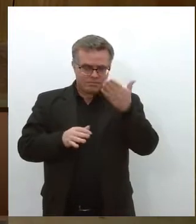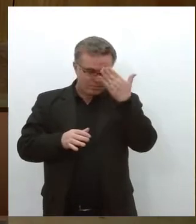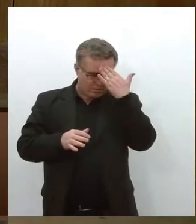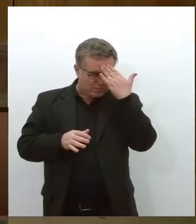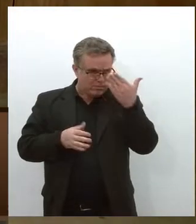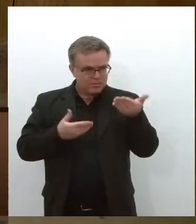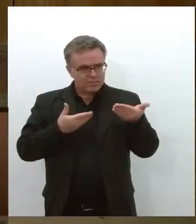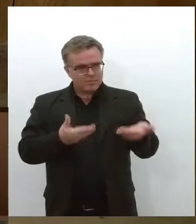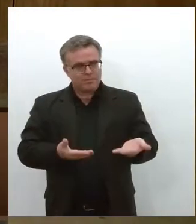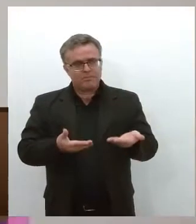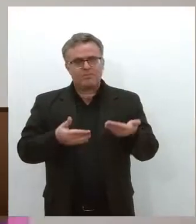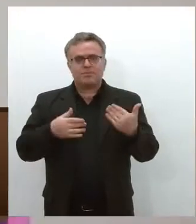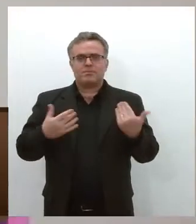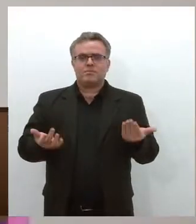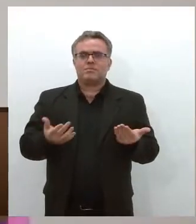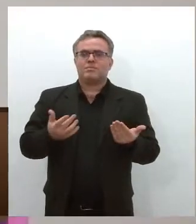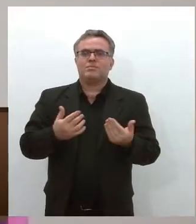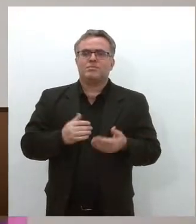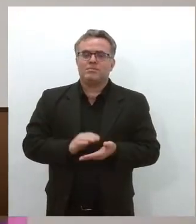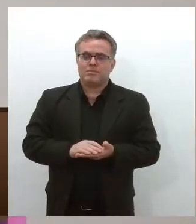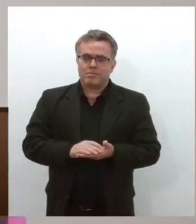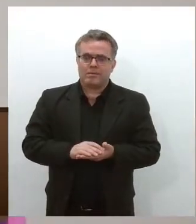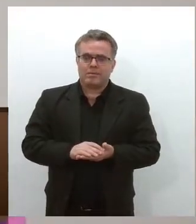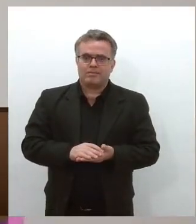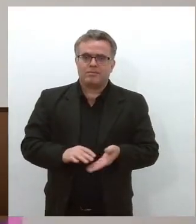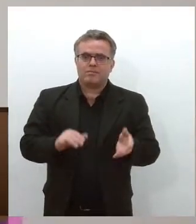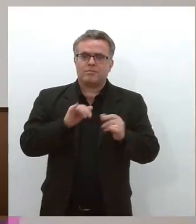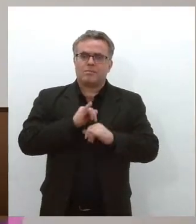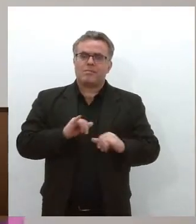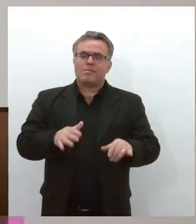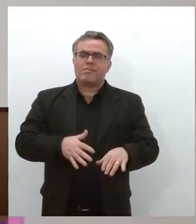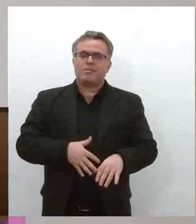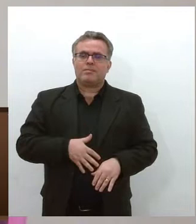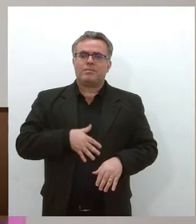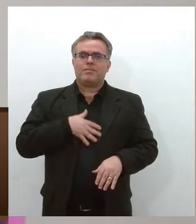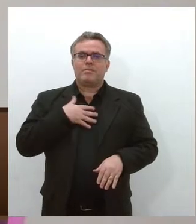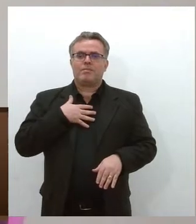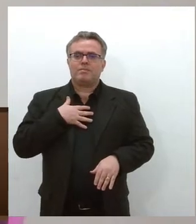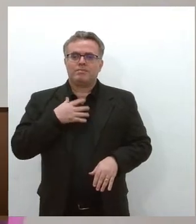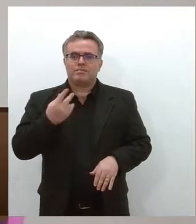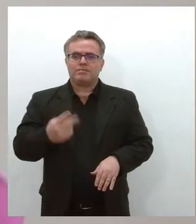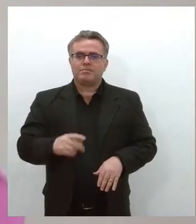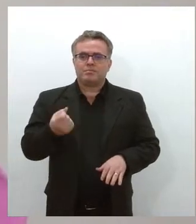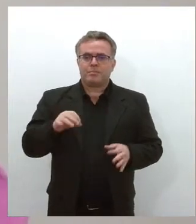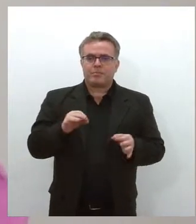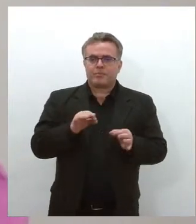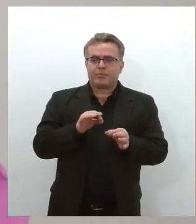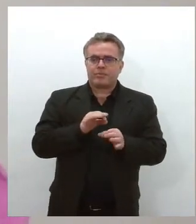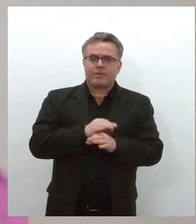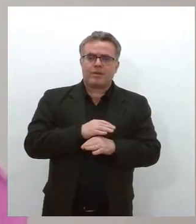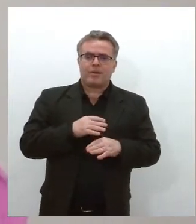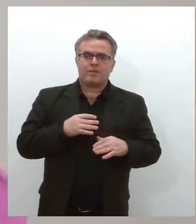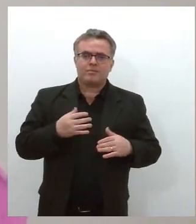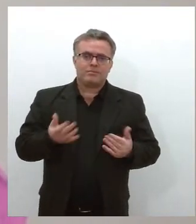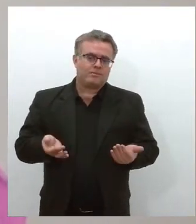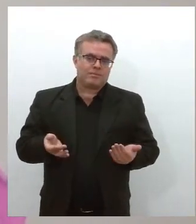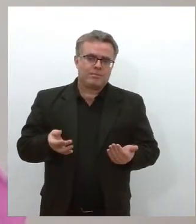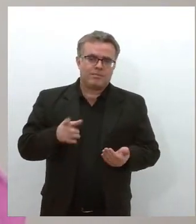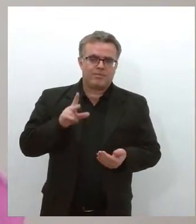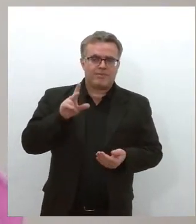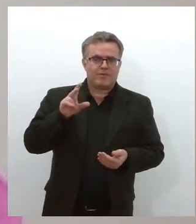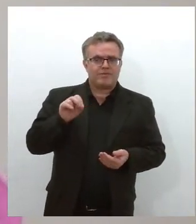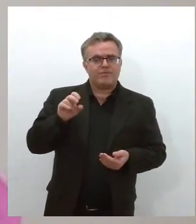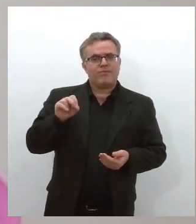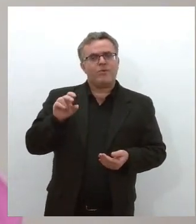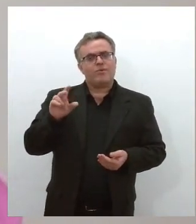desde já eu ressalto que é mais gratificante ainda porque Sergipe é a terra dos meus avós. Então, eu fico muito feliz em conversar